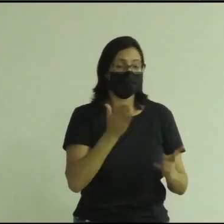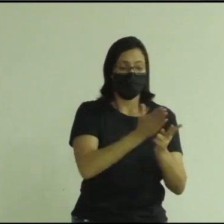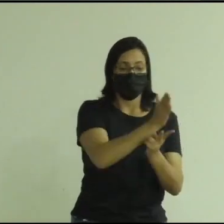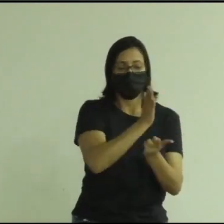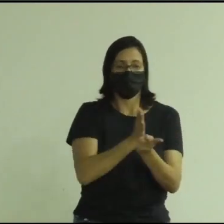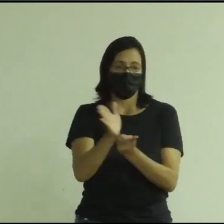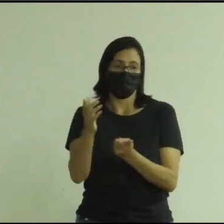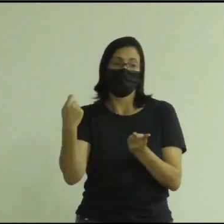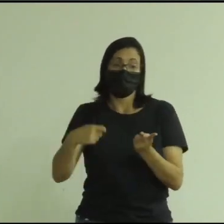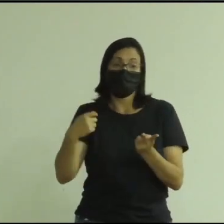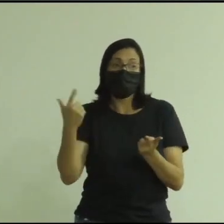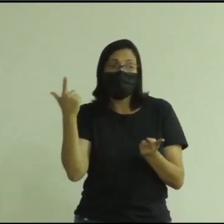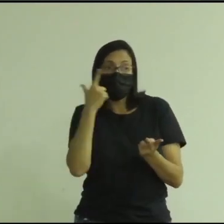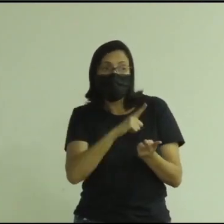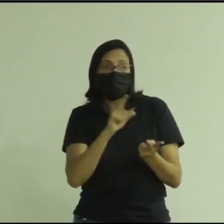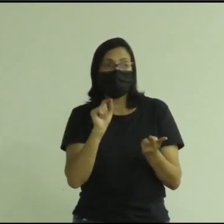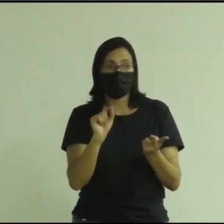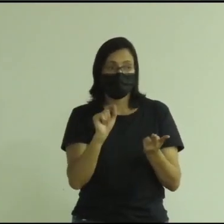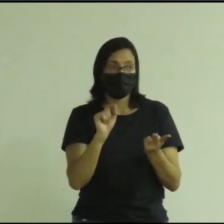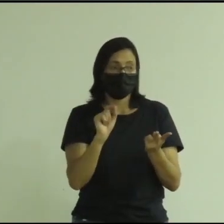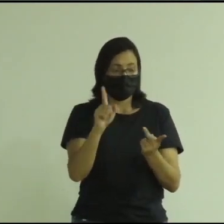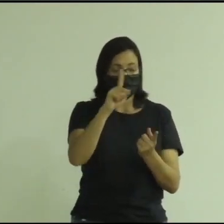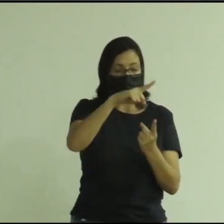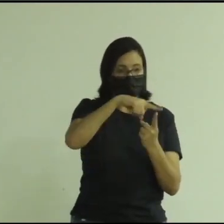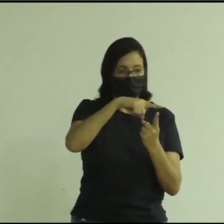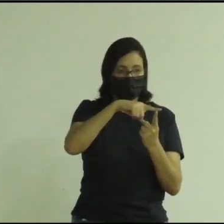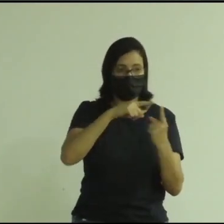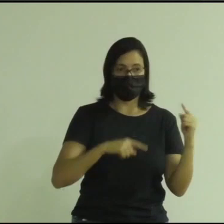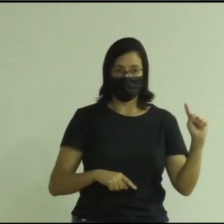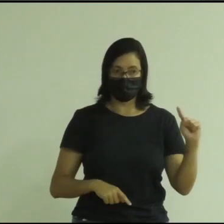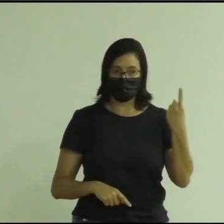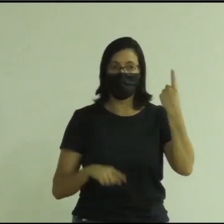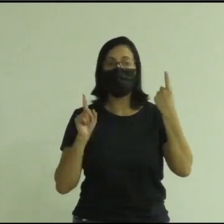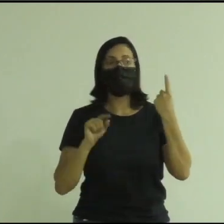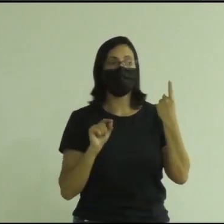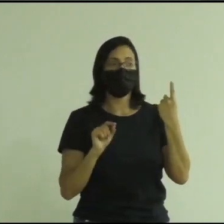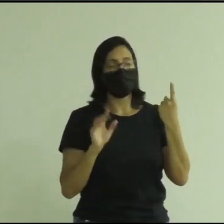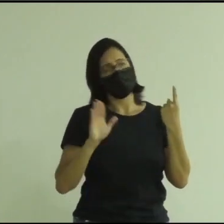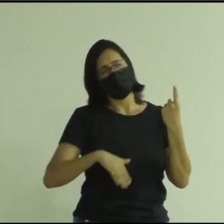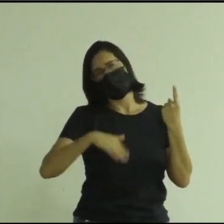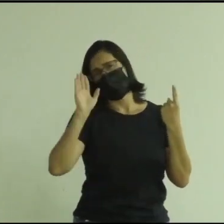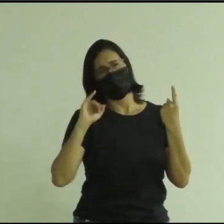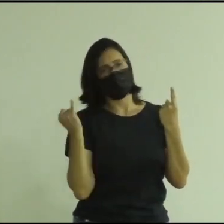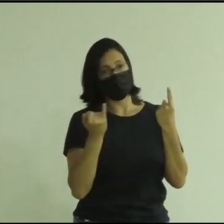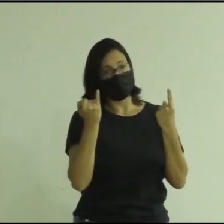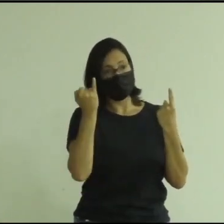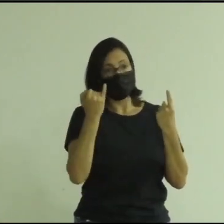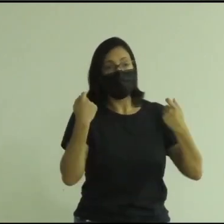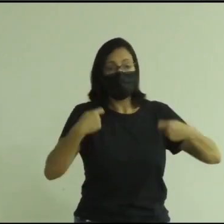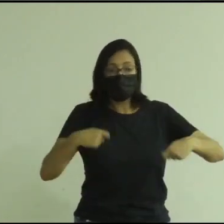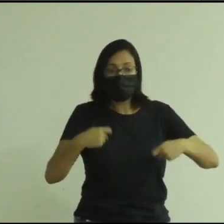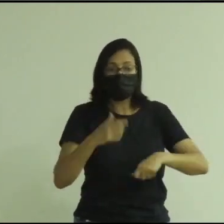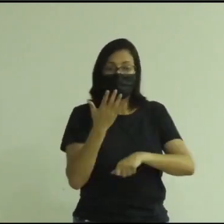essa sociedade com suas desigualdades. O primeiro, que eu acho que é o mais importante, uma